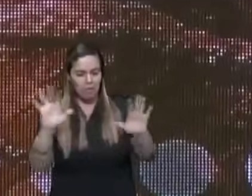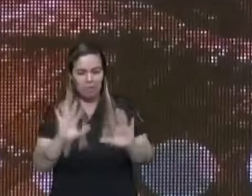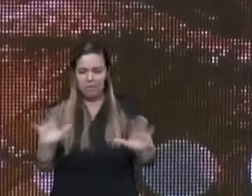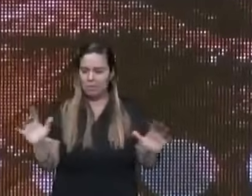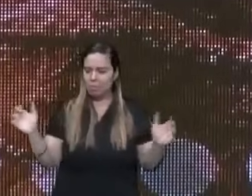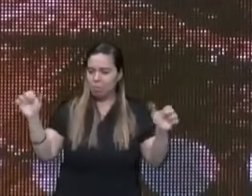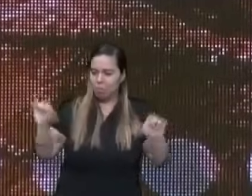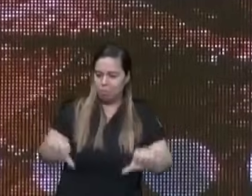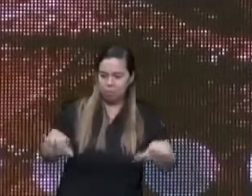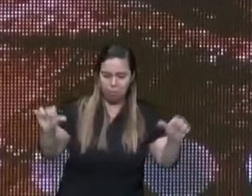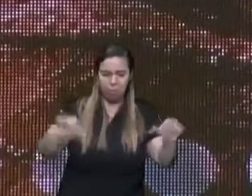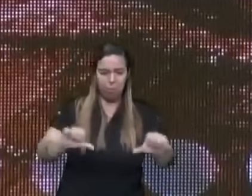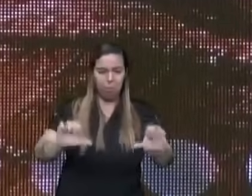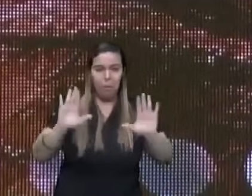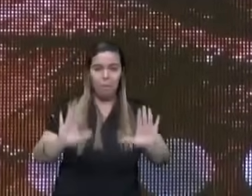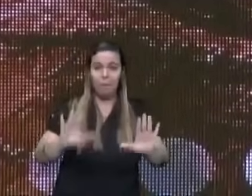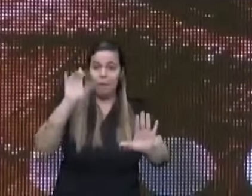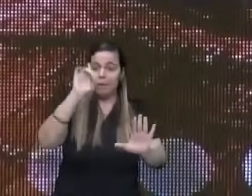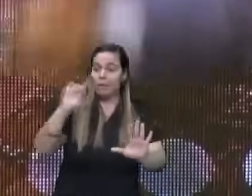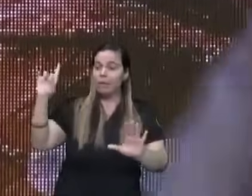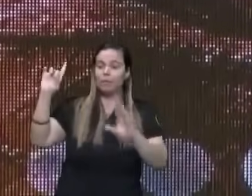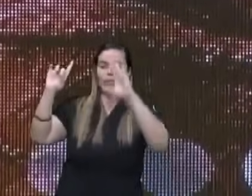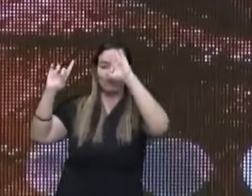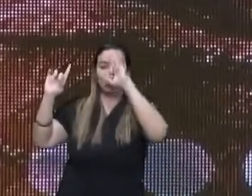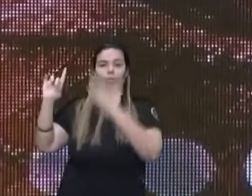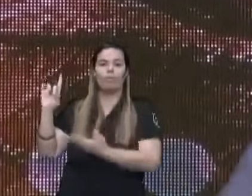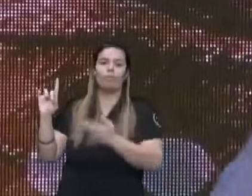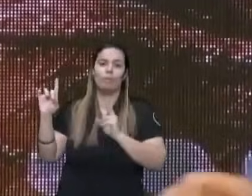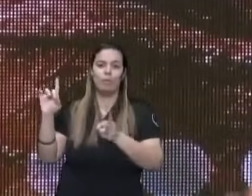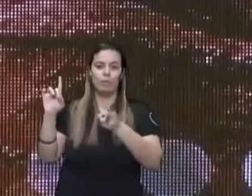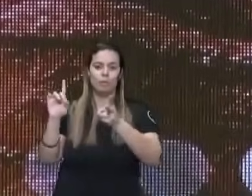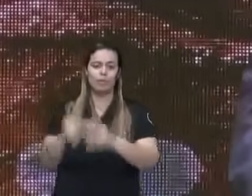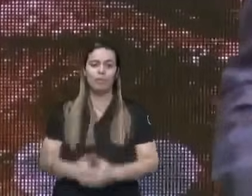contrário. Confia no Senhor.